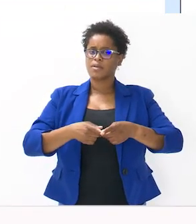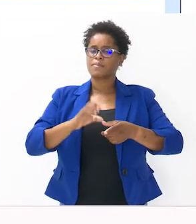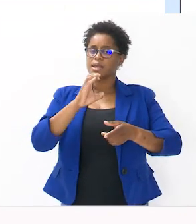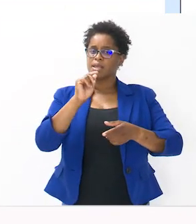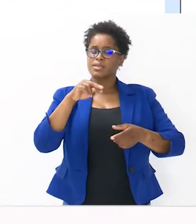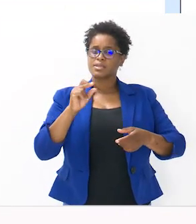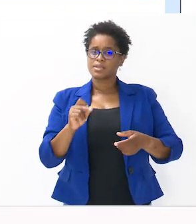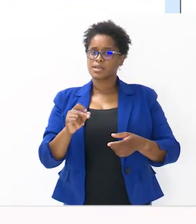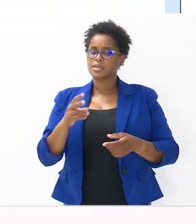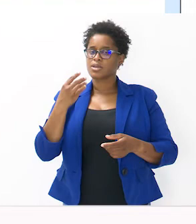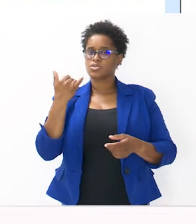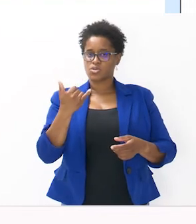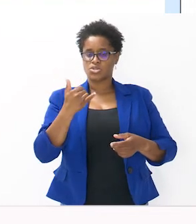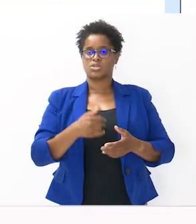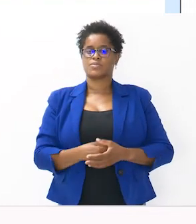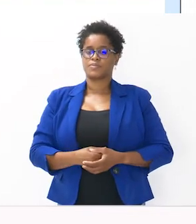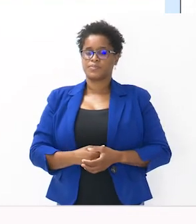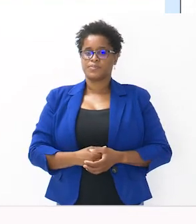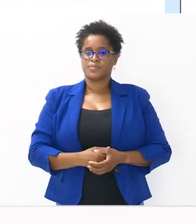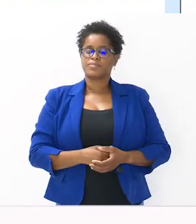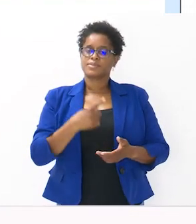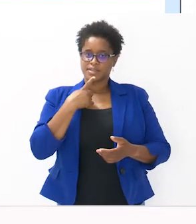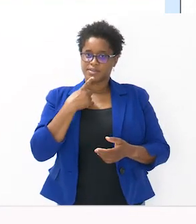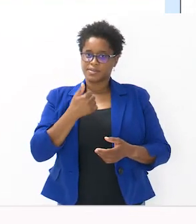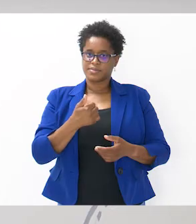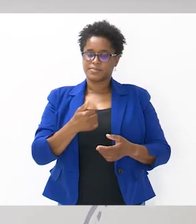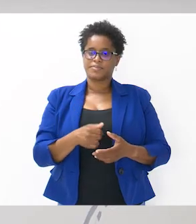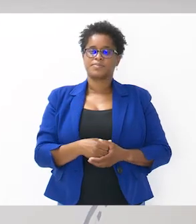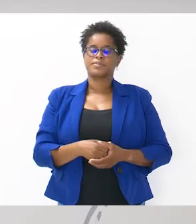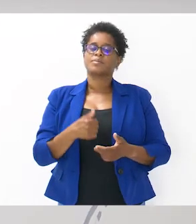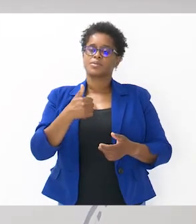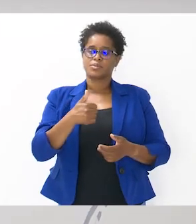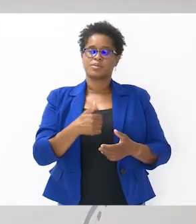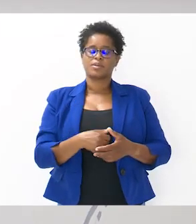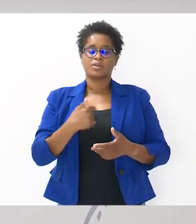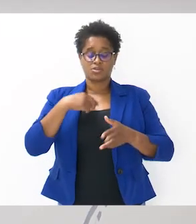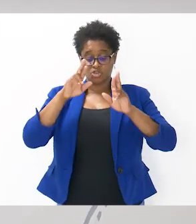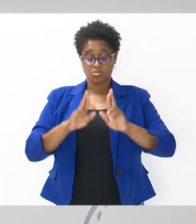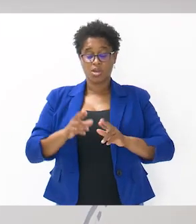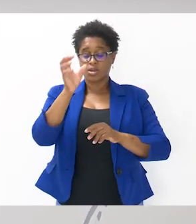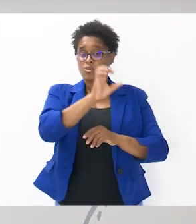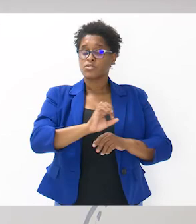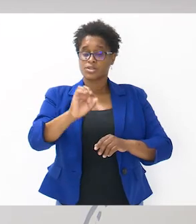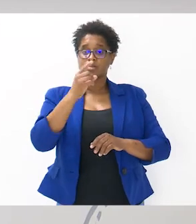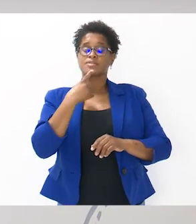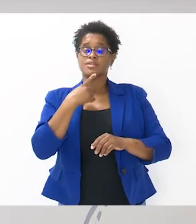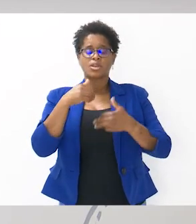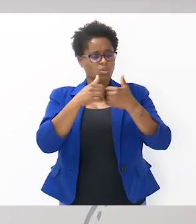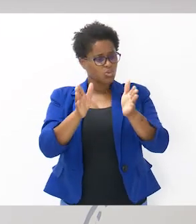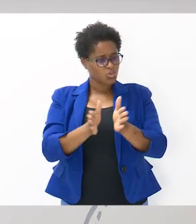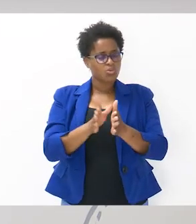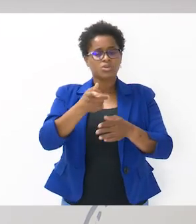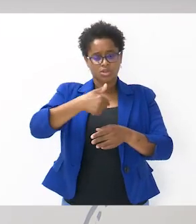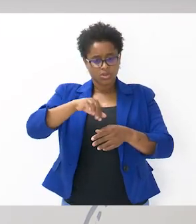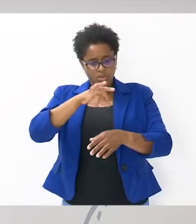cena 2. Certo? Muito bem. Espero que vocês entenderam tudo que